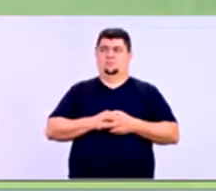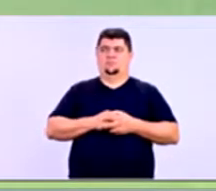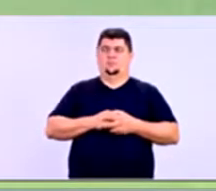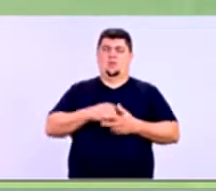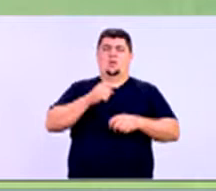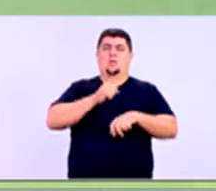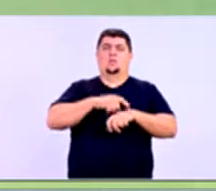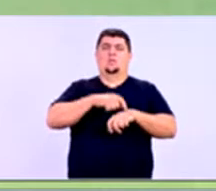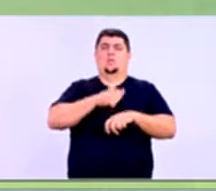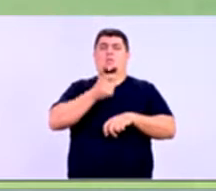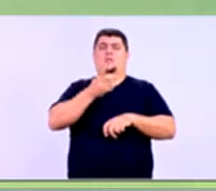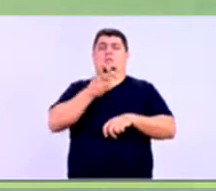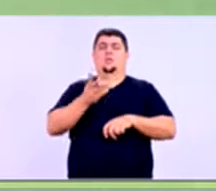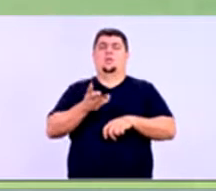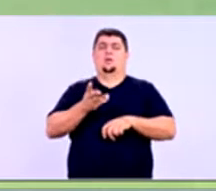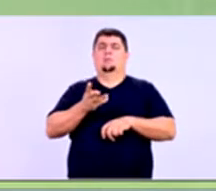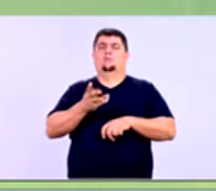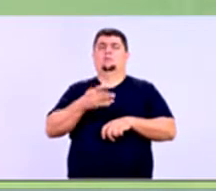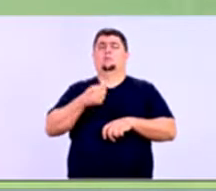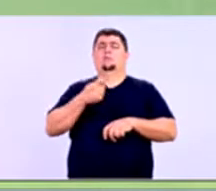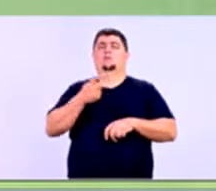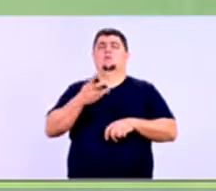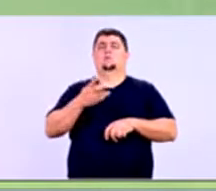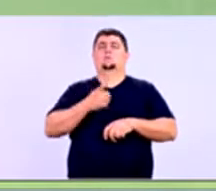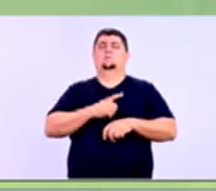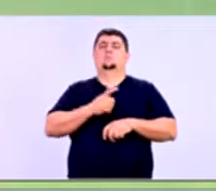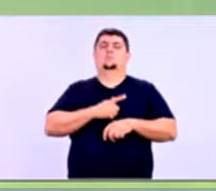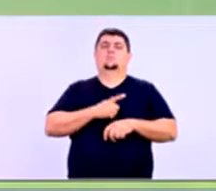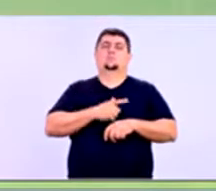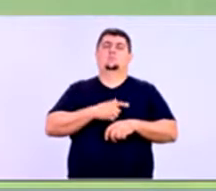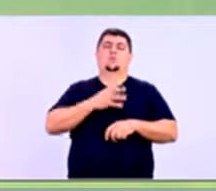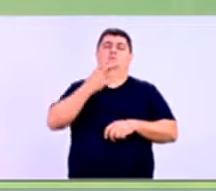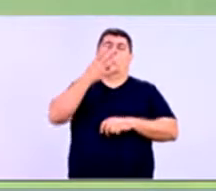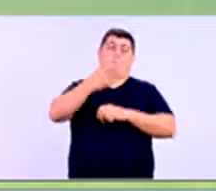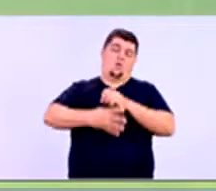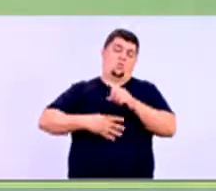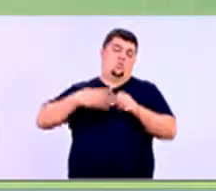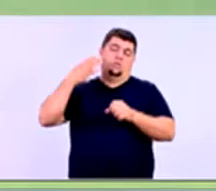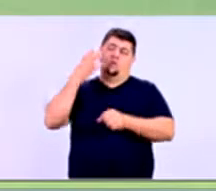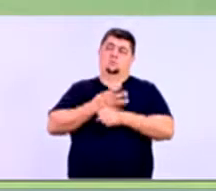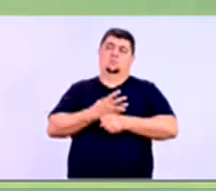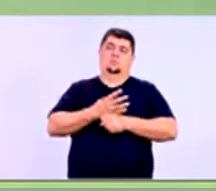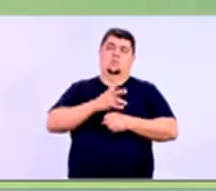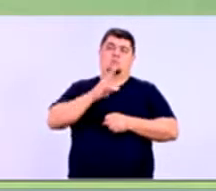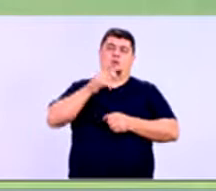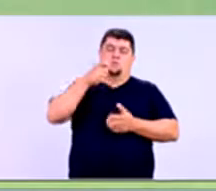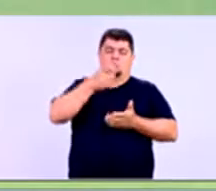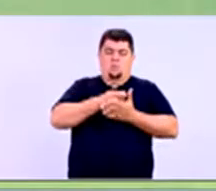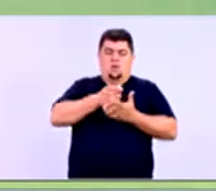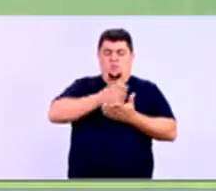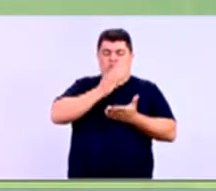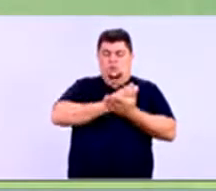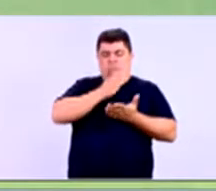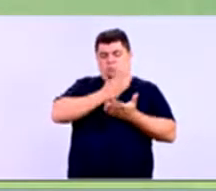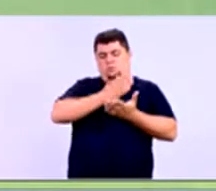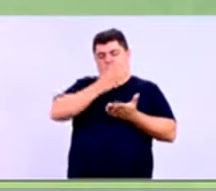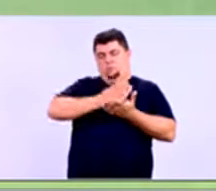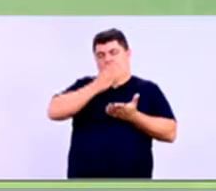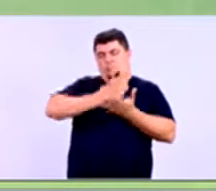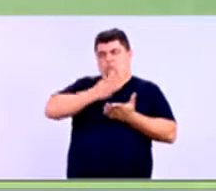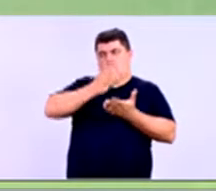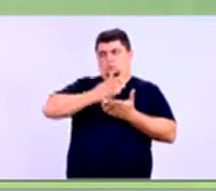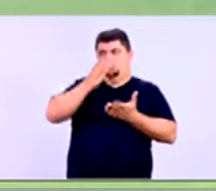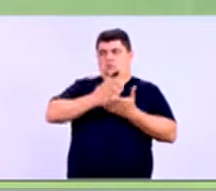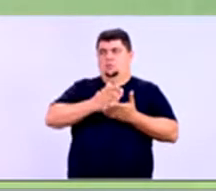Durante um certo período de tempo, durante 4 anos, ele vai pagar essas parcelas. Então, o meu N